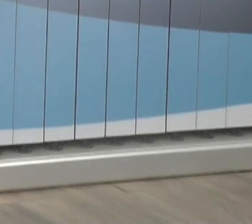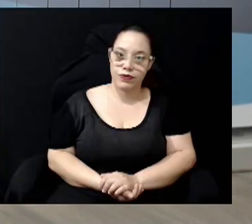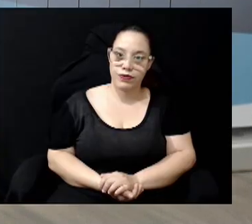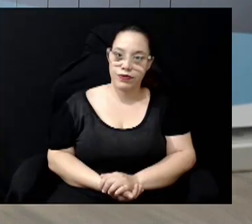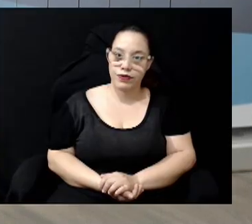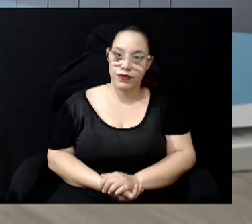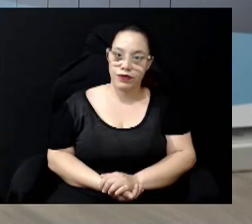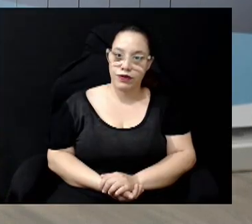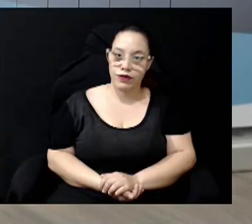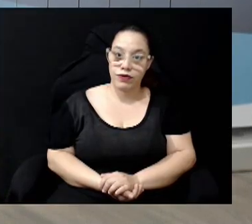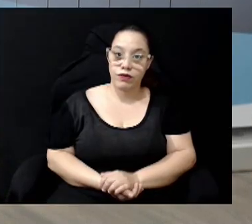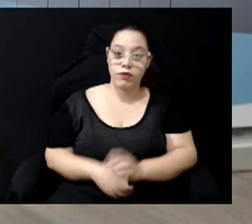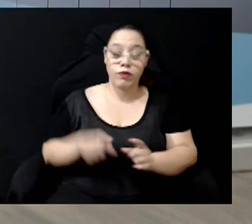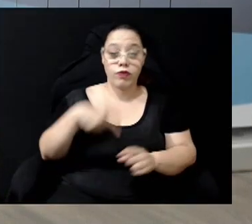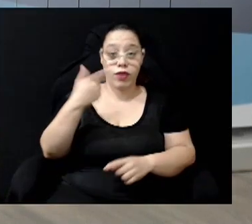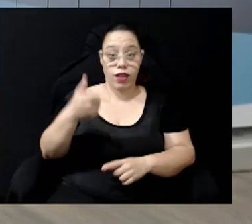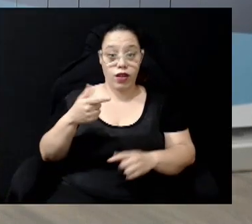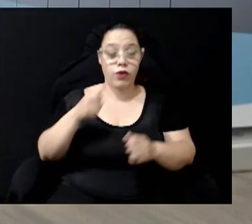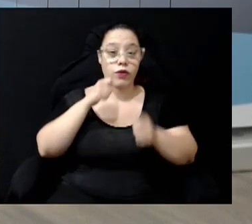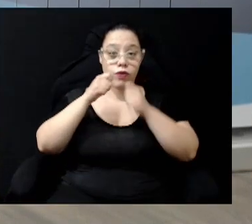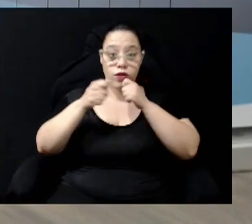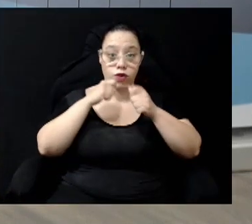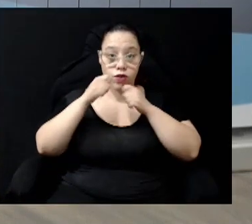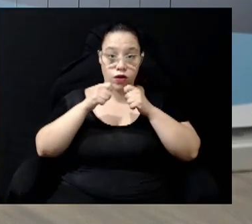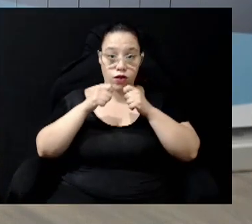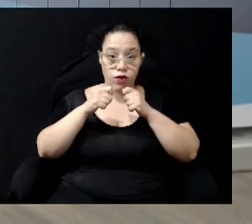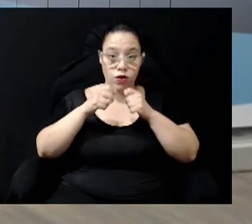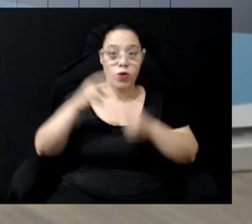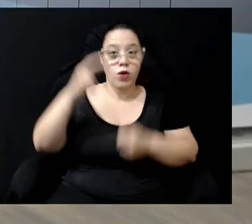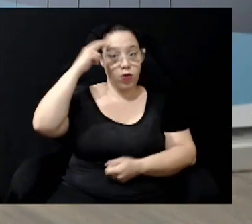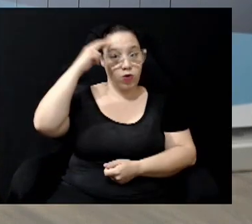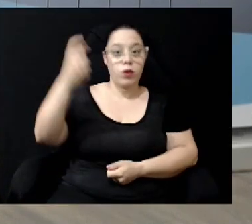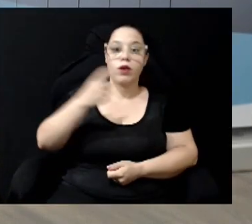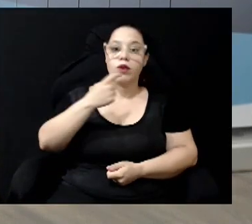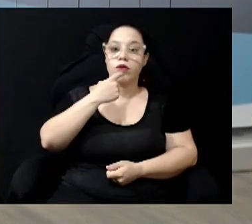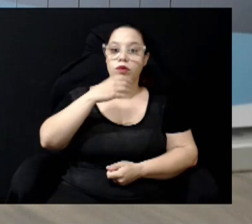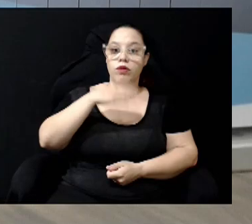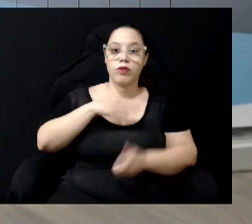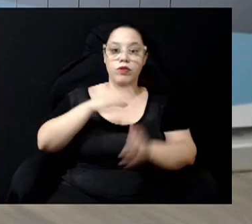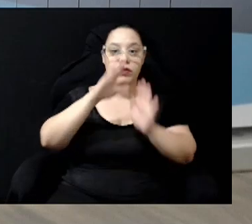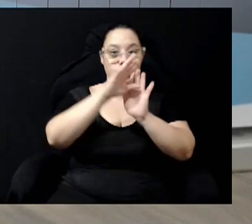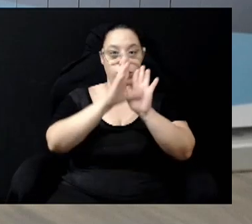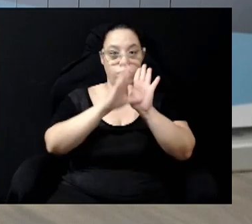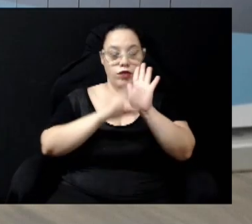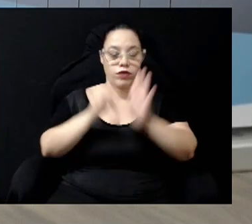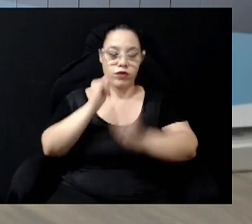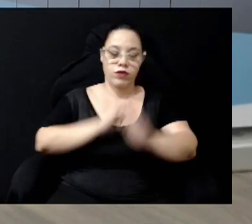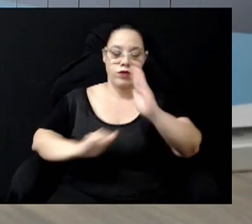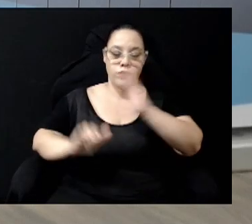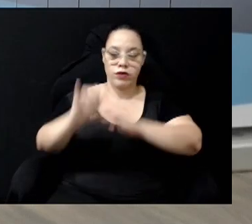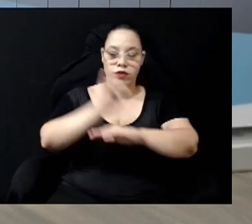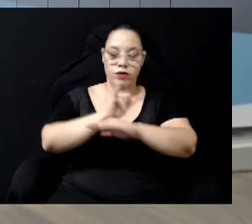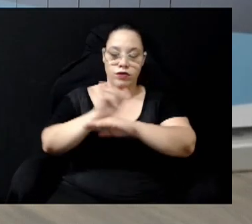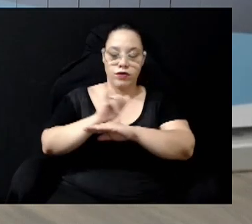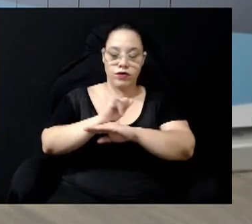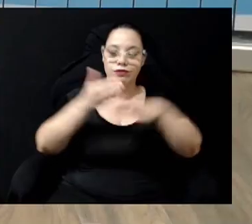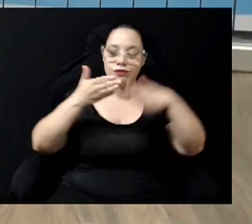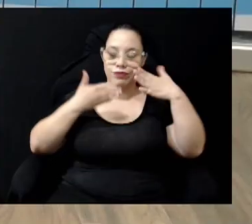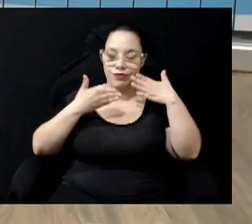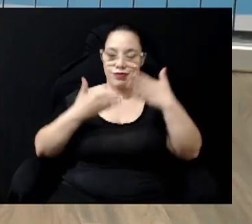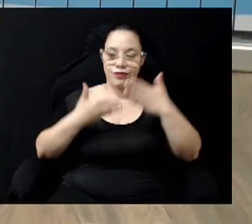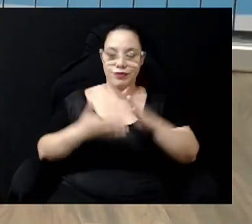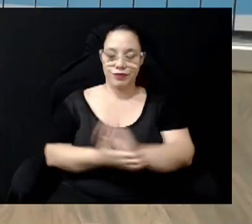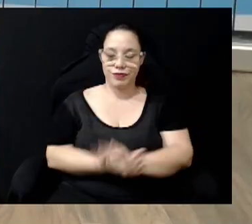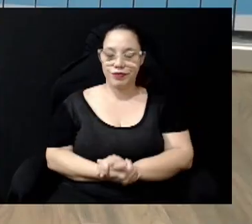E as outras reportagens sobre patrimônios de Campinas você confere lá no youtube.com/TV Câmara Campinas. Hora